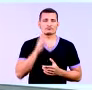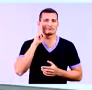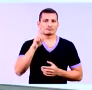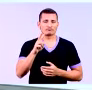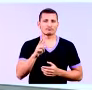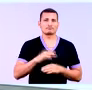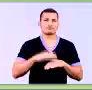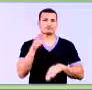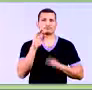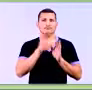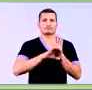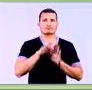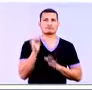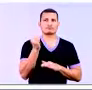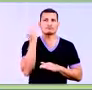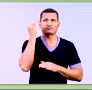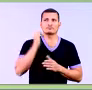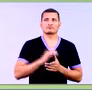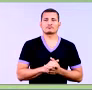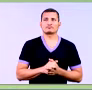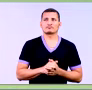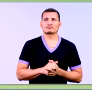conceitos importantes.